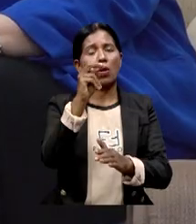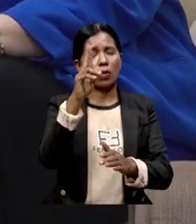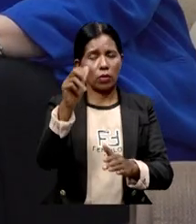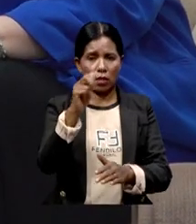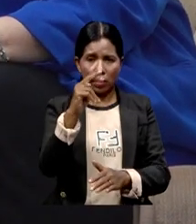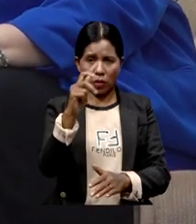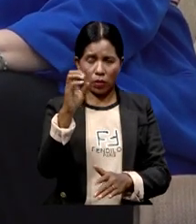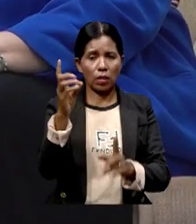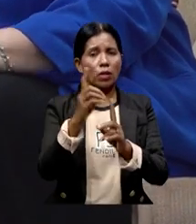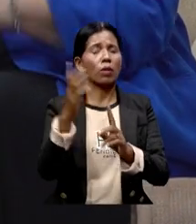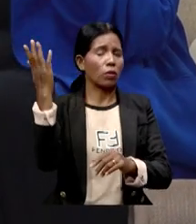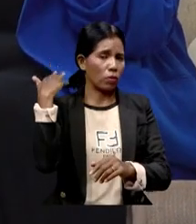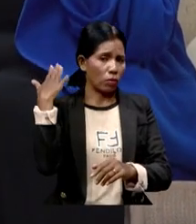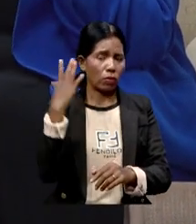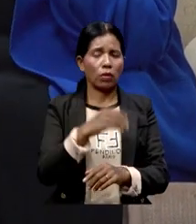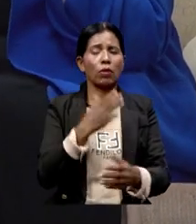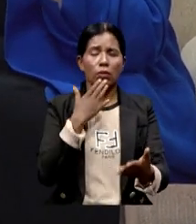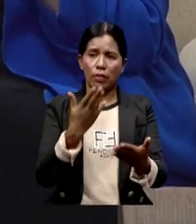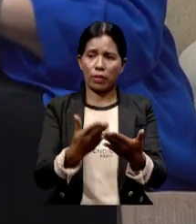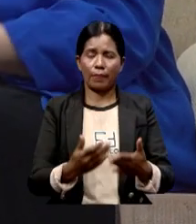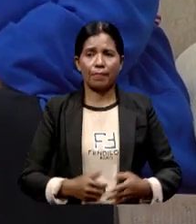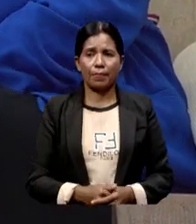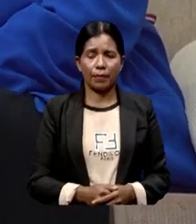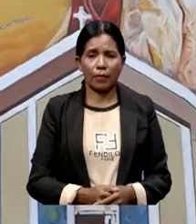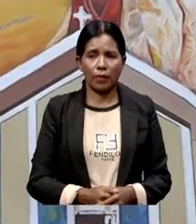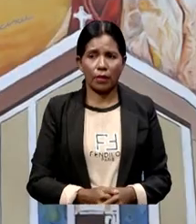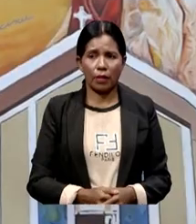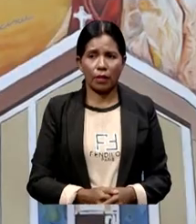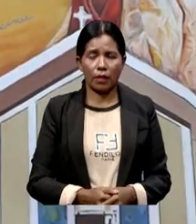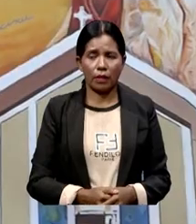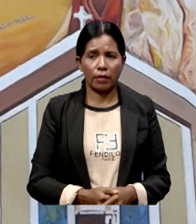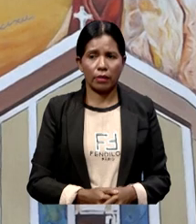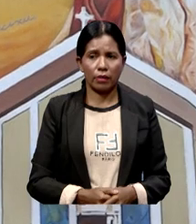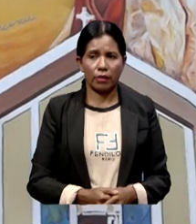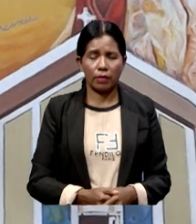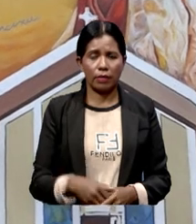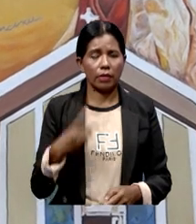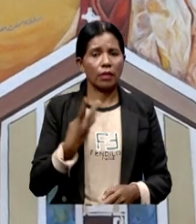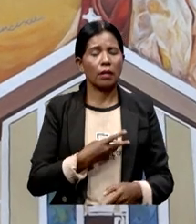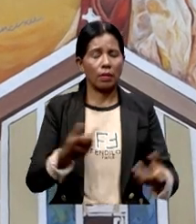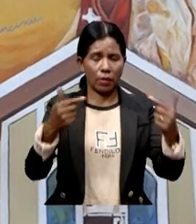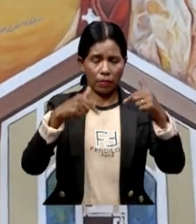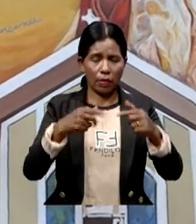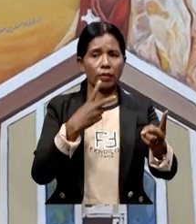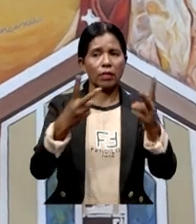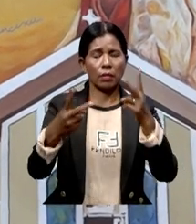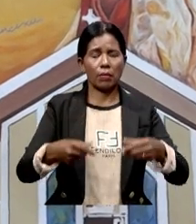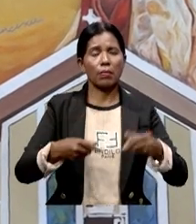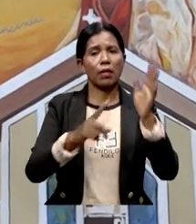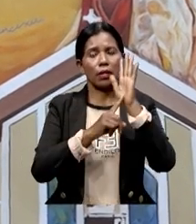Guterres, e a Loron Hira Cliubá, o sucesso. We came to pay courtesy visit to His Excellency the